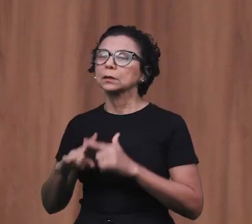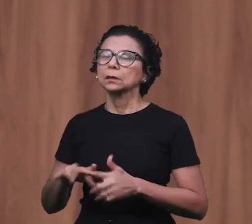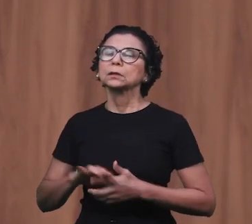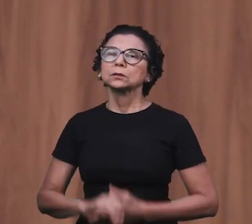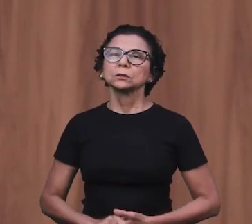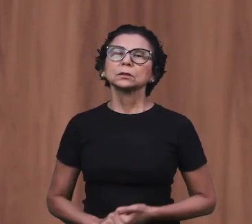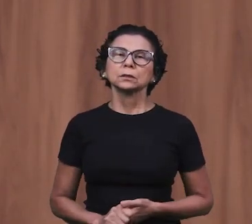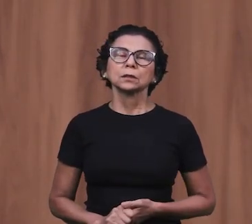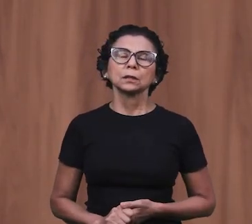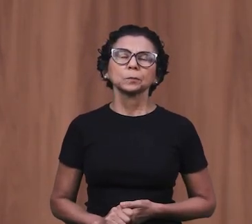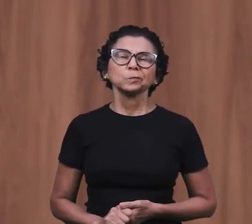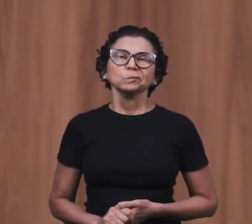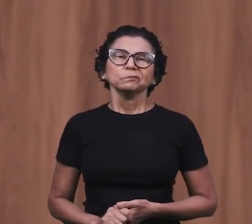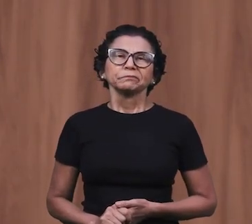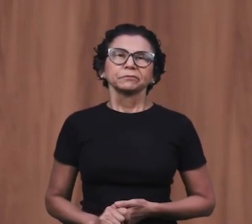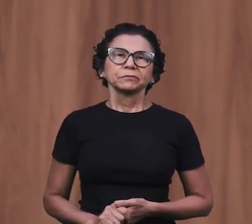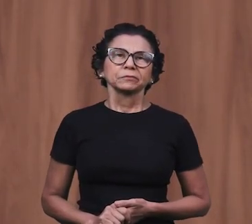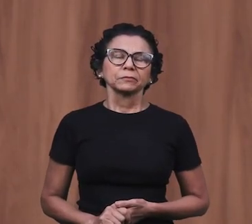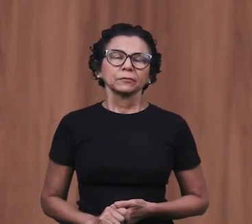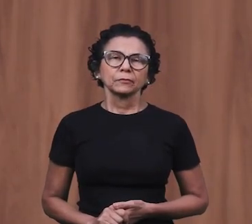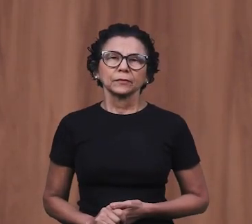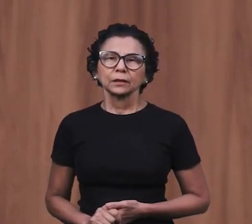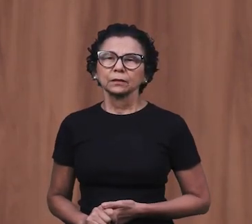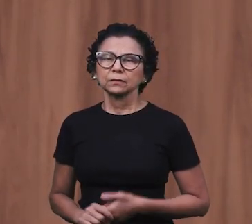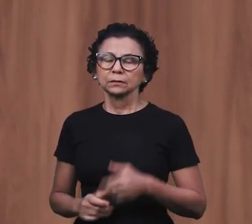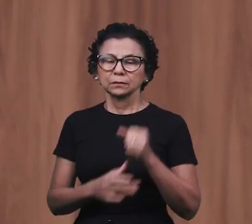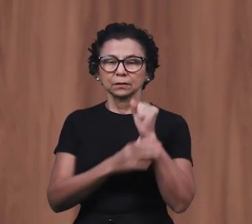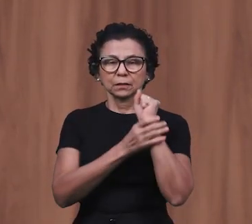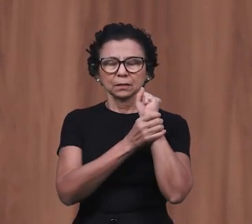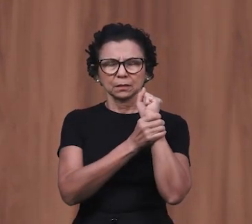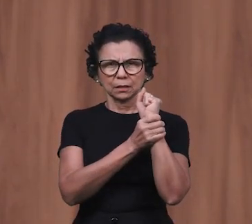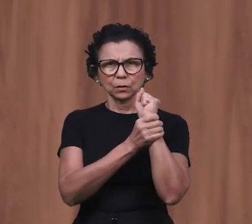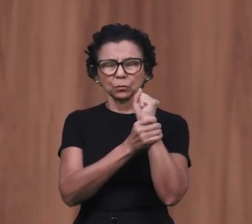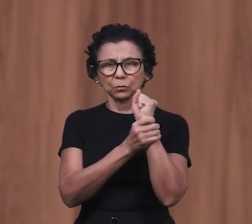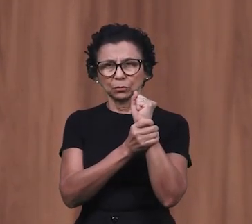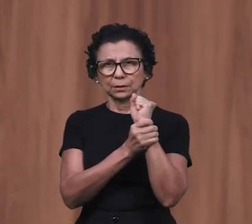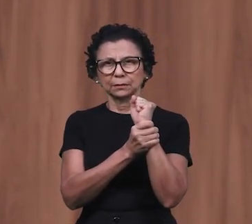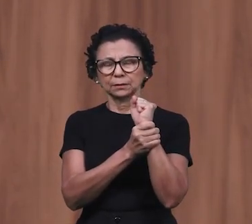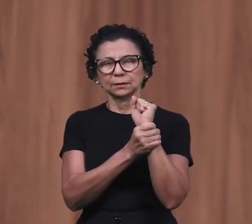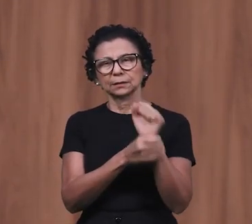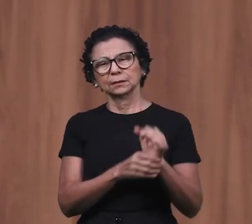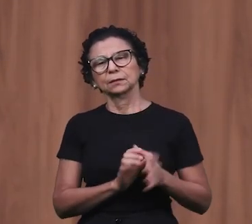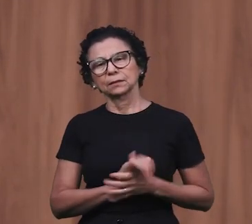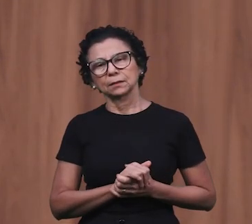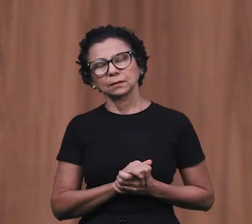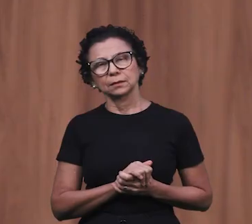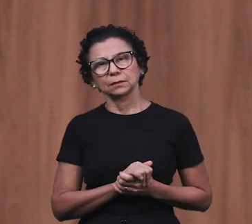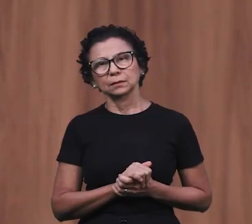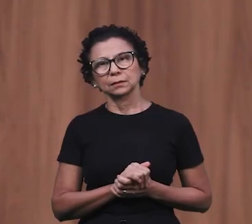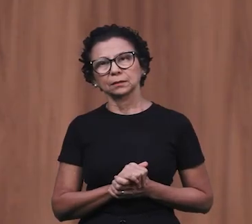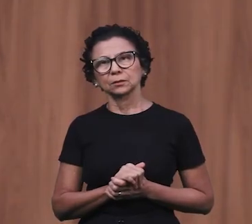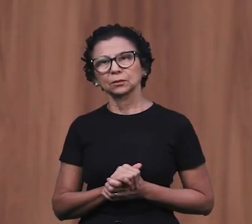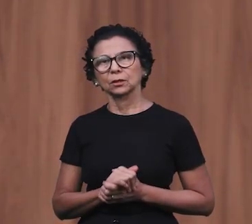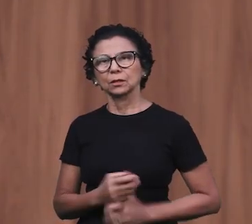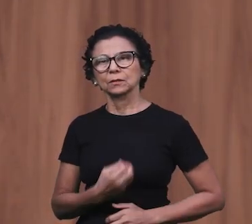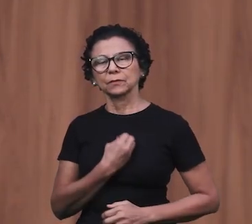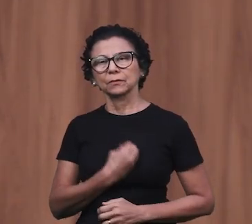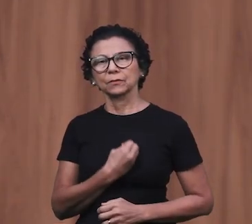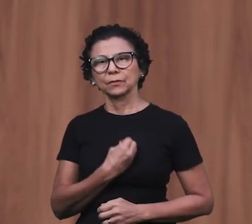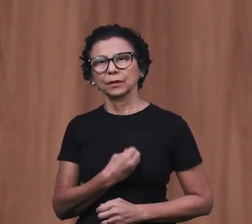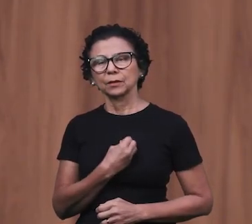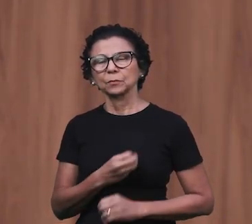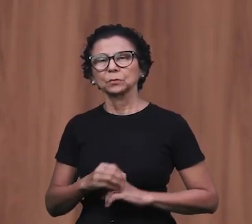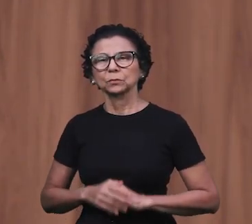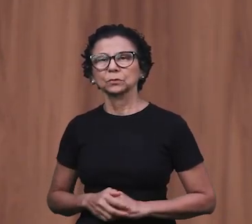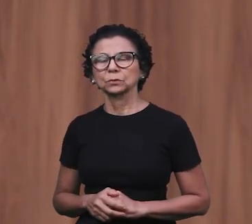do sacrifício de Jesus é aquele que nos dá segurança e nos assegura que estamos no lugar certo, onde o